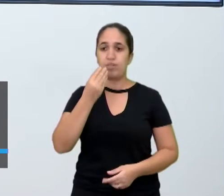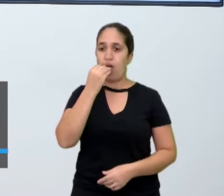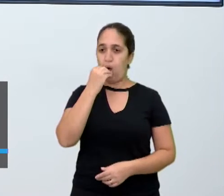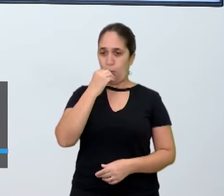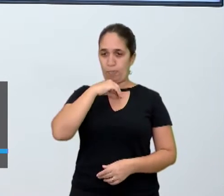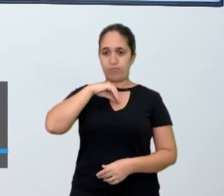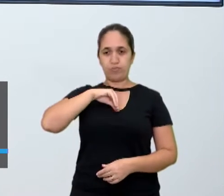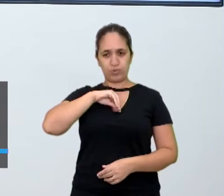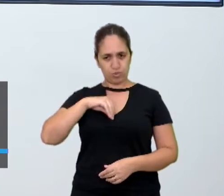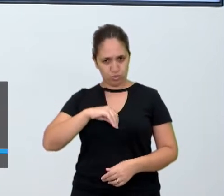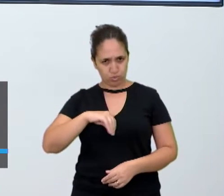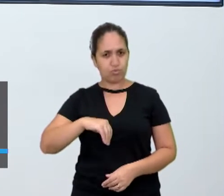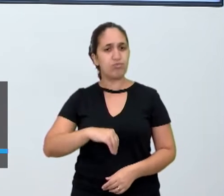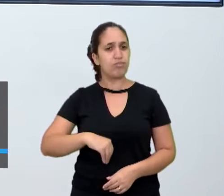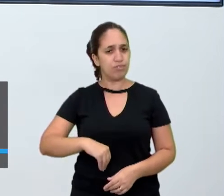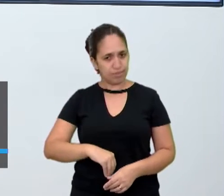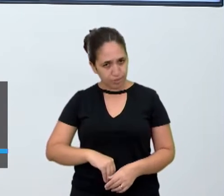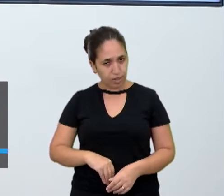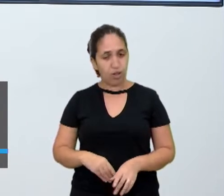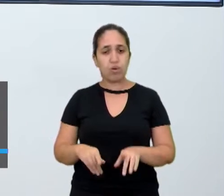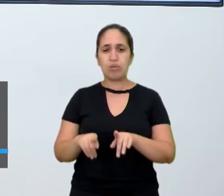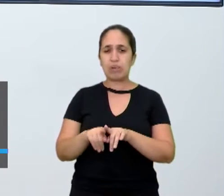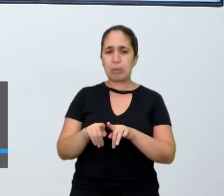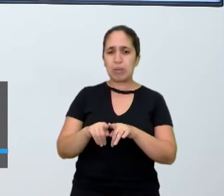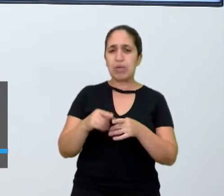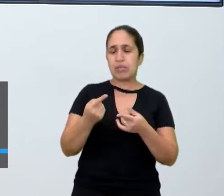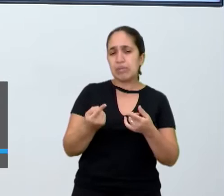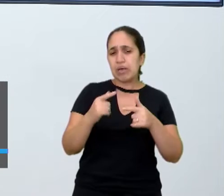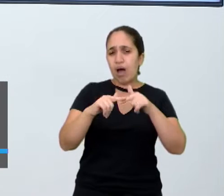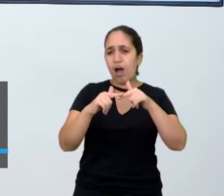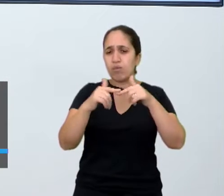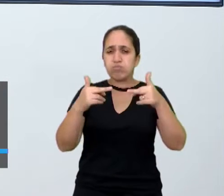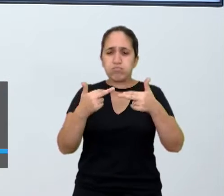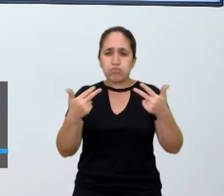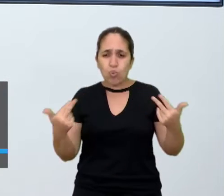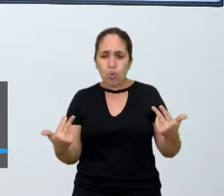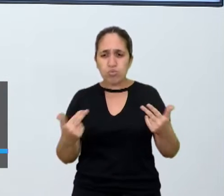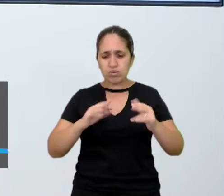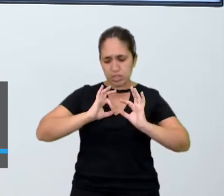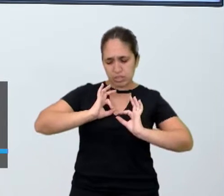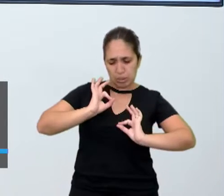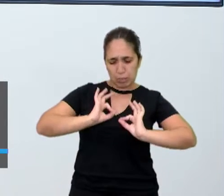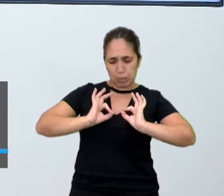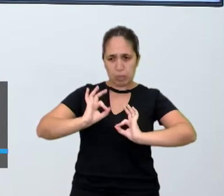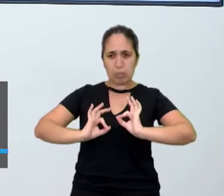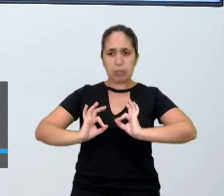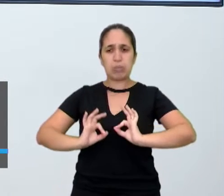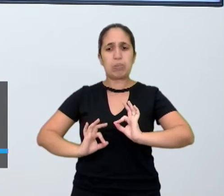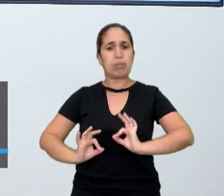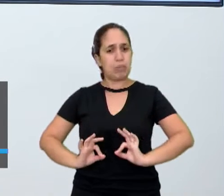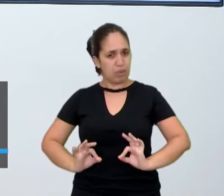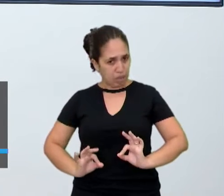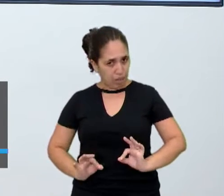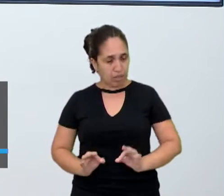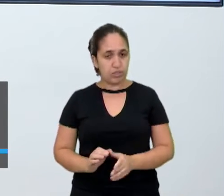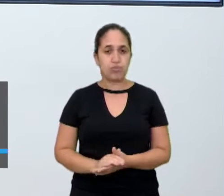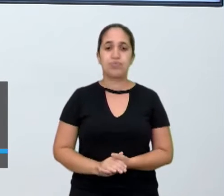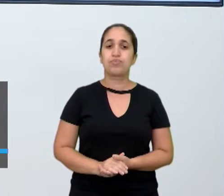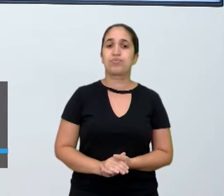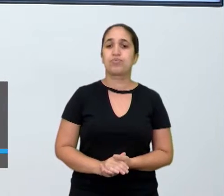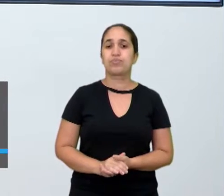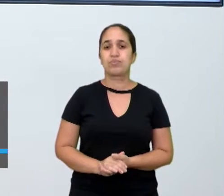falar bastante aí a respeito desses fatores que regulam então a digestão. Vocês vão ver aí